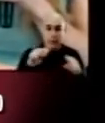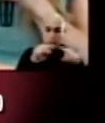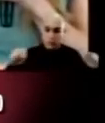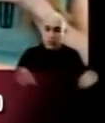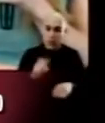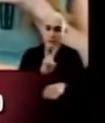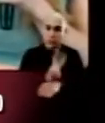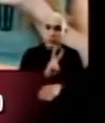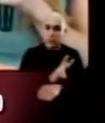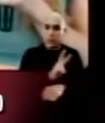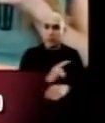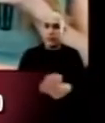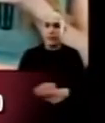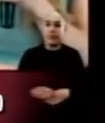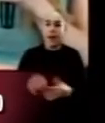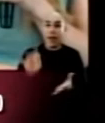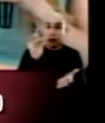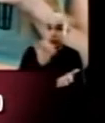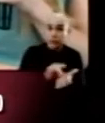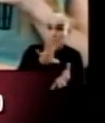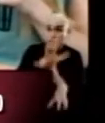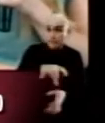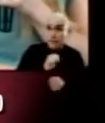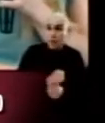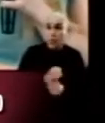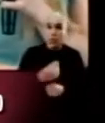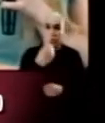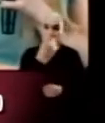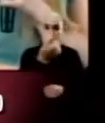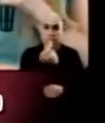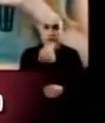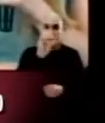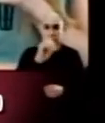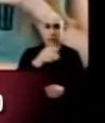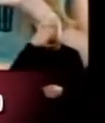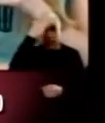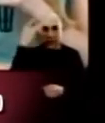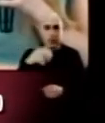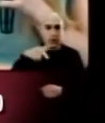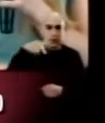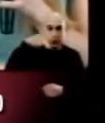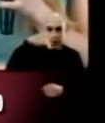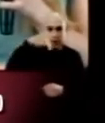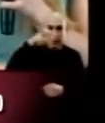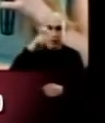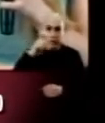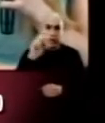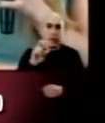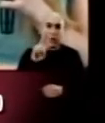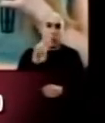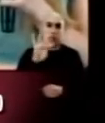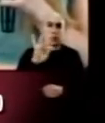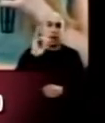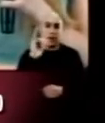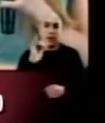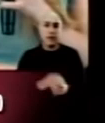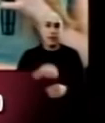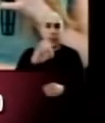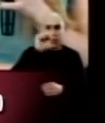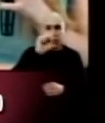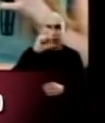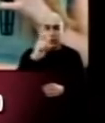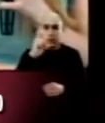têm Covid confirmado, nós temos 160 pessoas internadas, 75 em UTI e